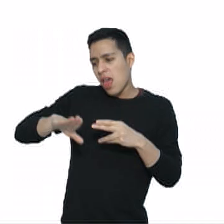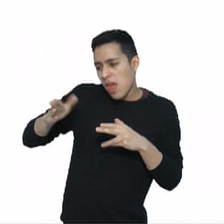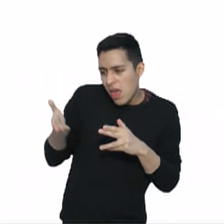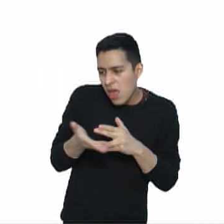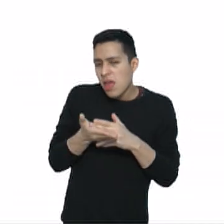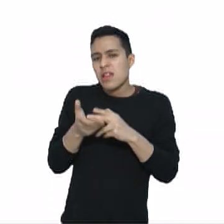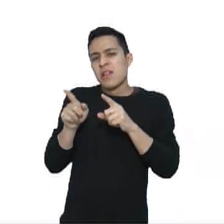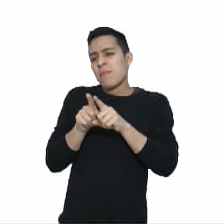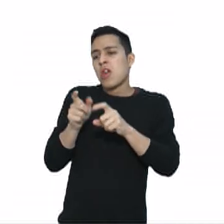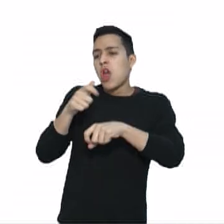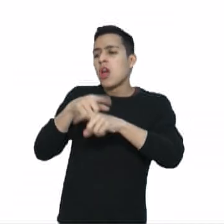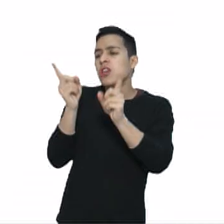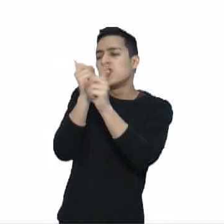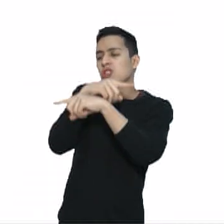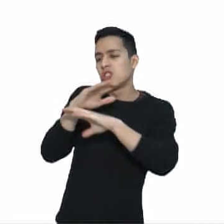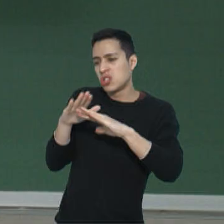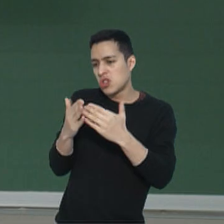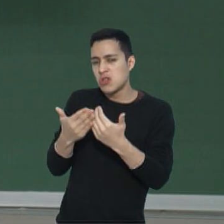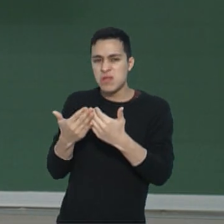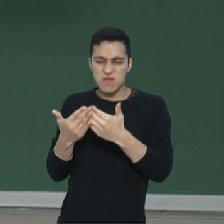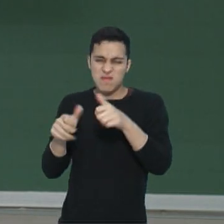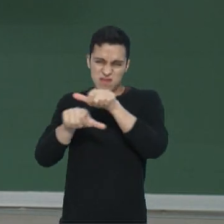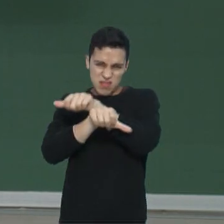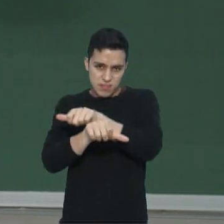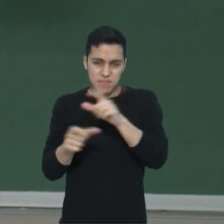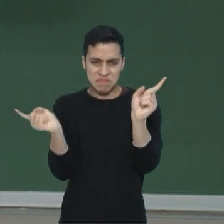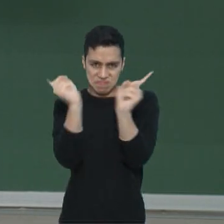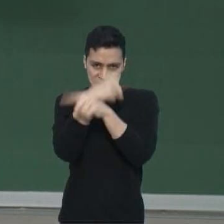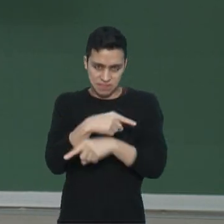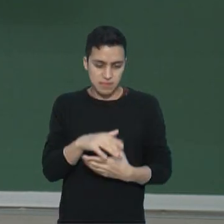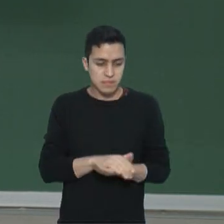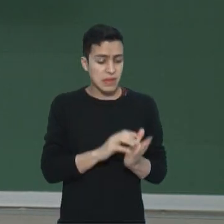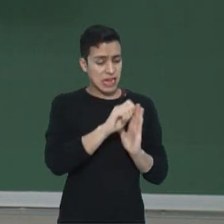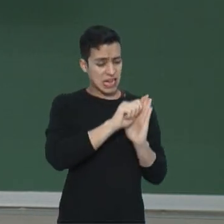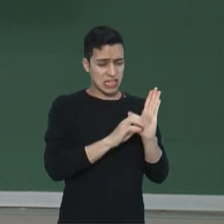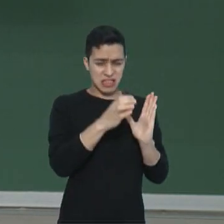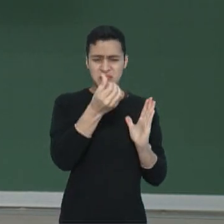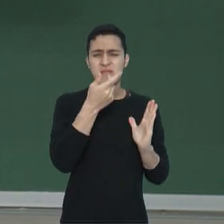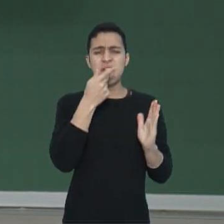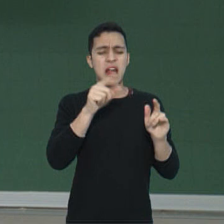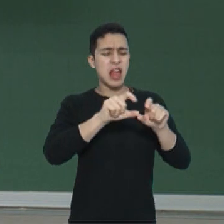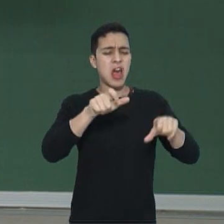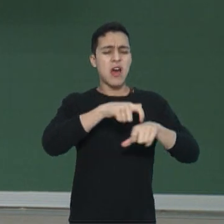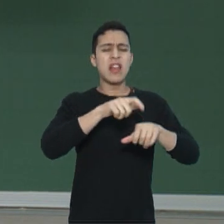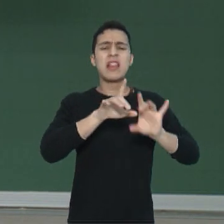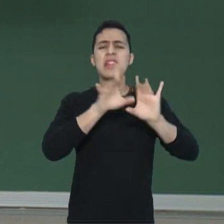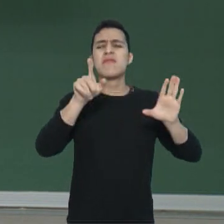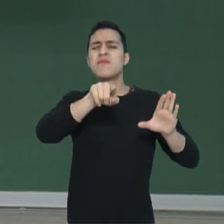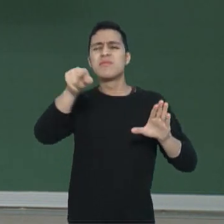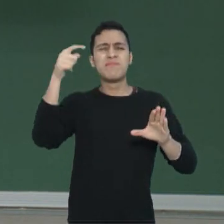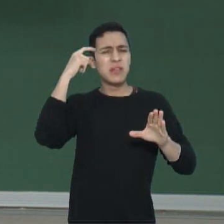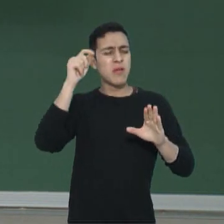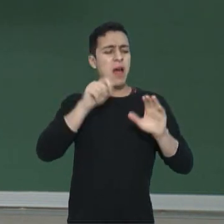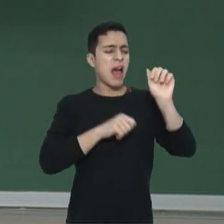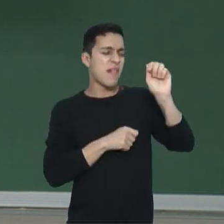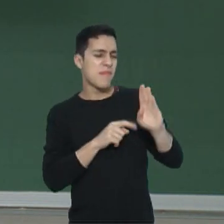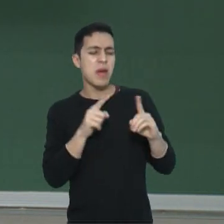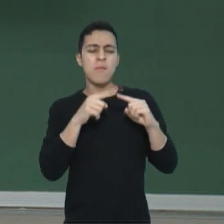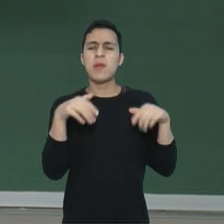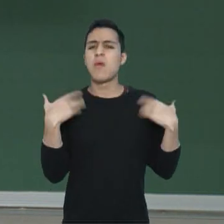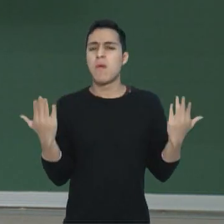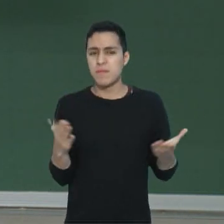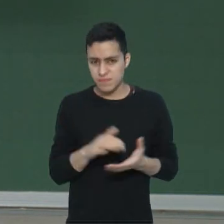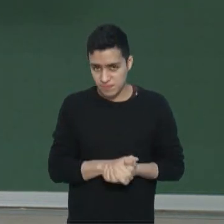e contraturno. Quando o artigo 6º traz essa questão de horas livres, você pensou aí sobre letra A ou letra